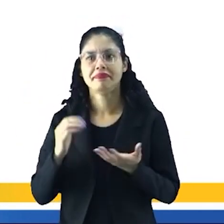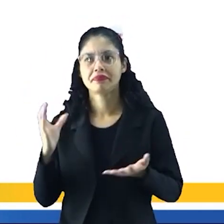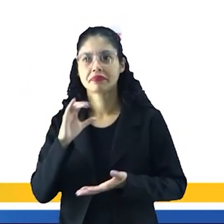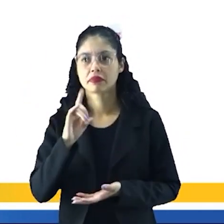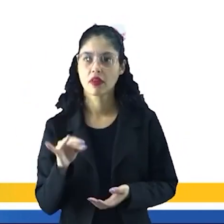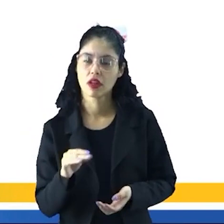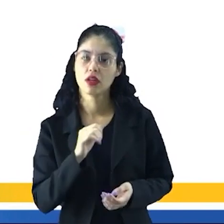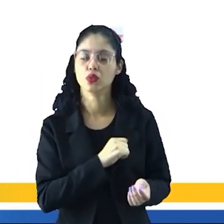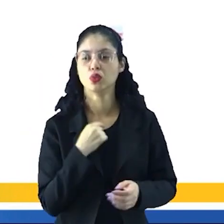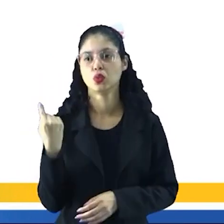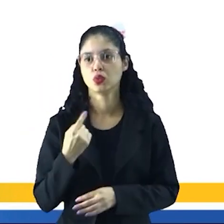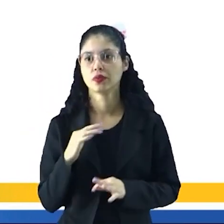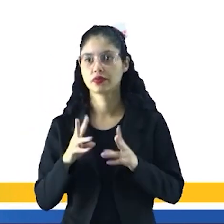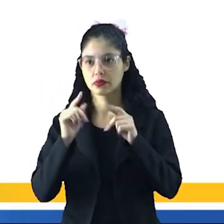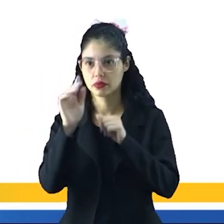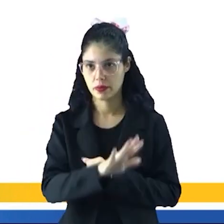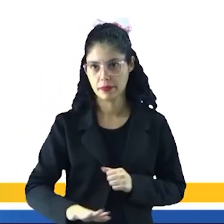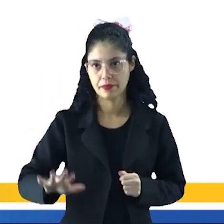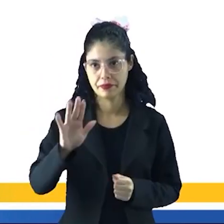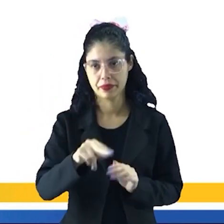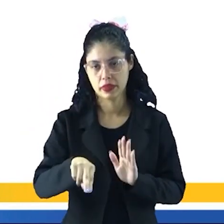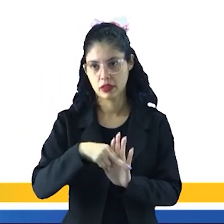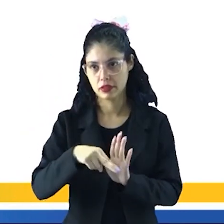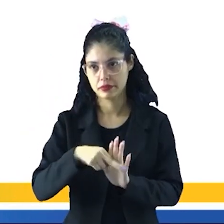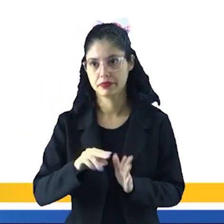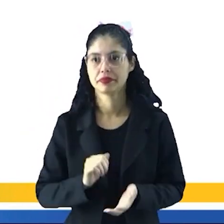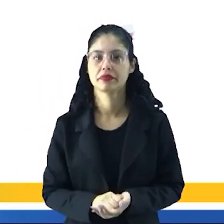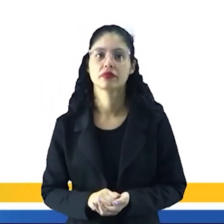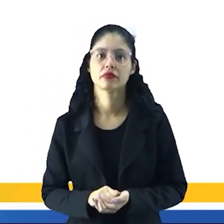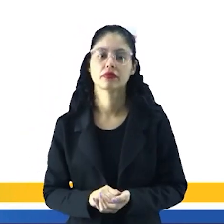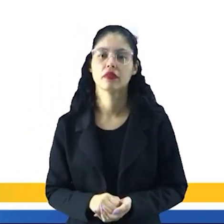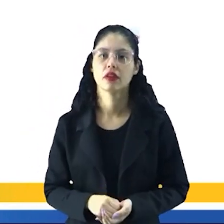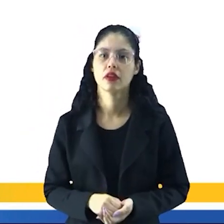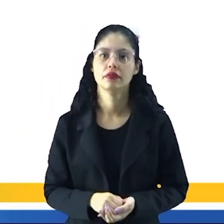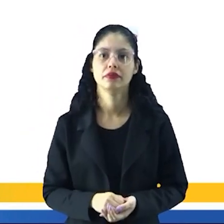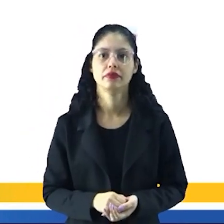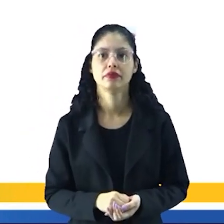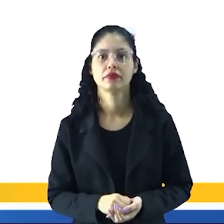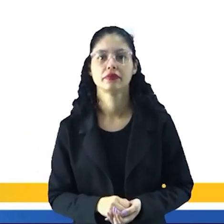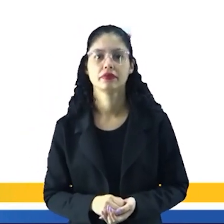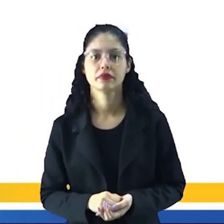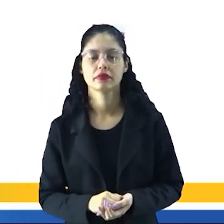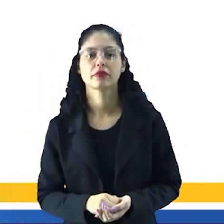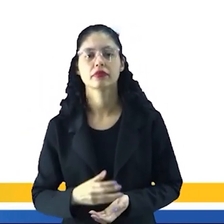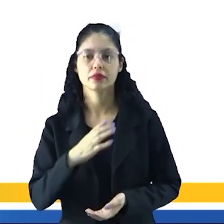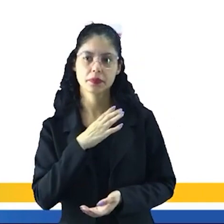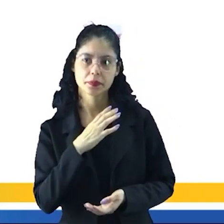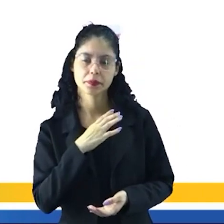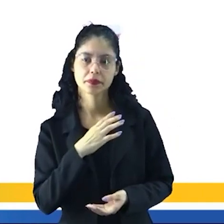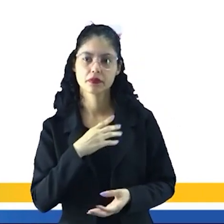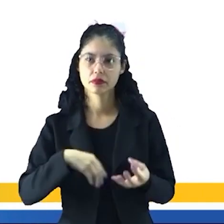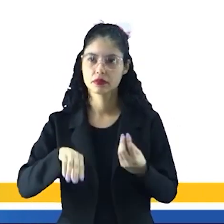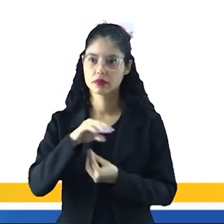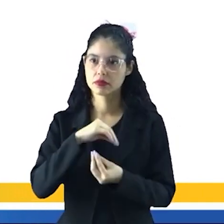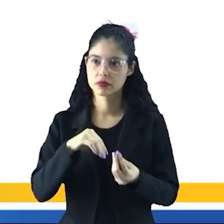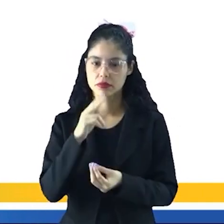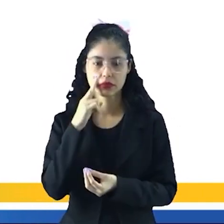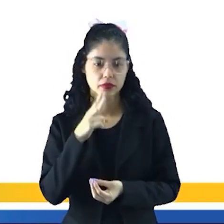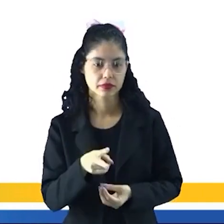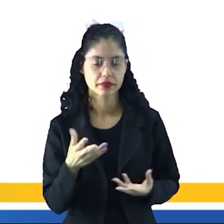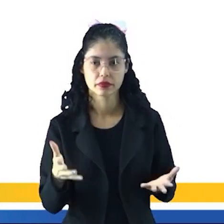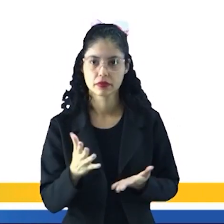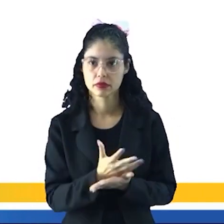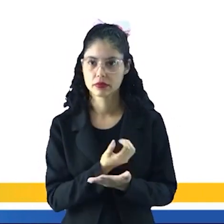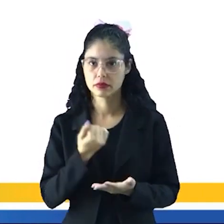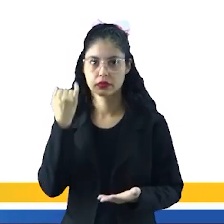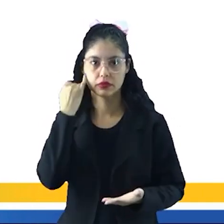E essa nota vai circular, foram várias notas, né? E elas circulam pela cidade e as pessoas